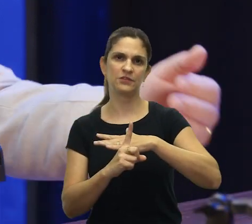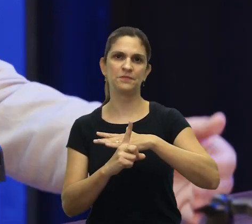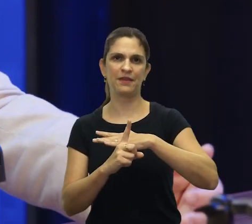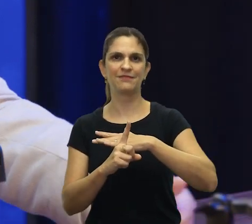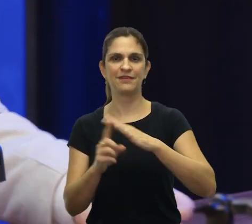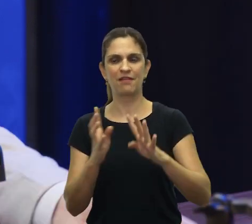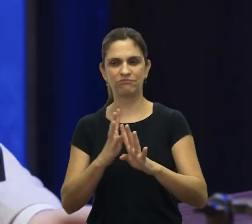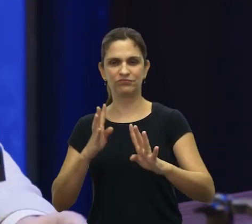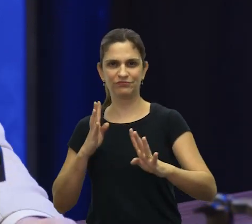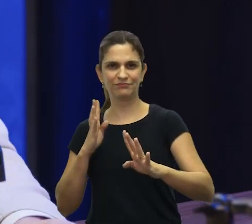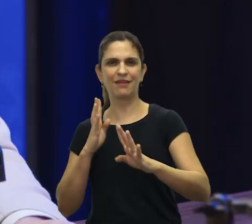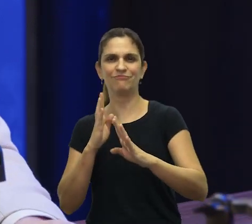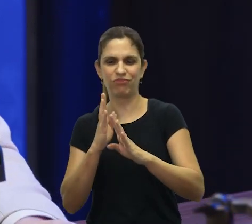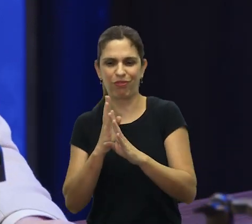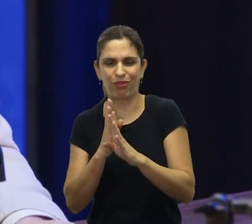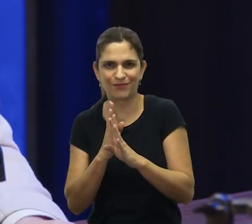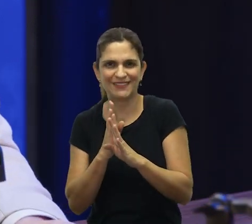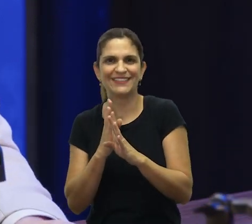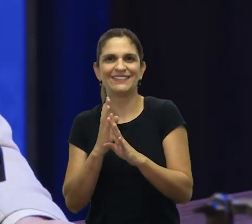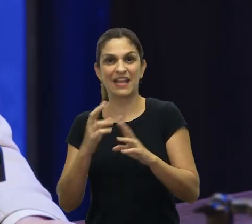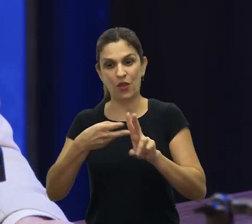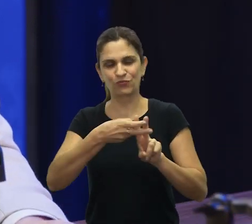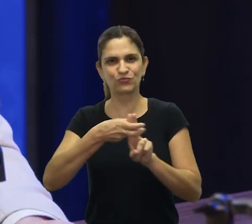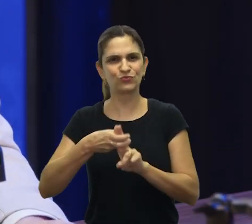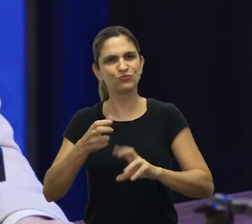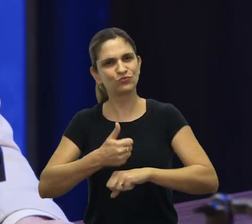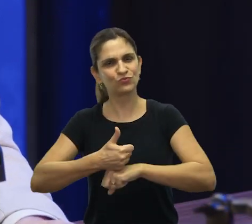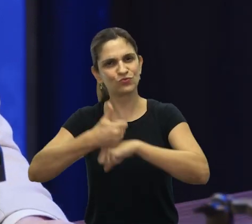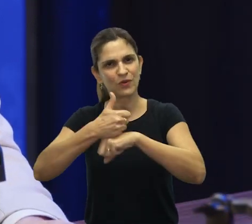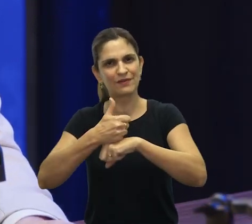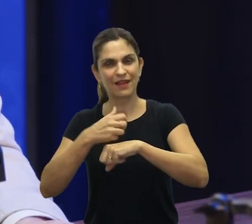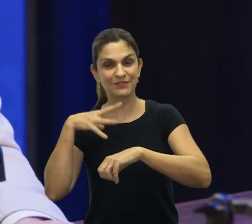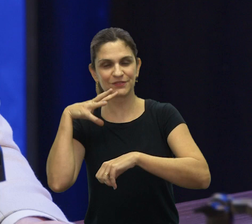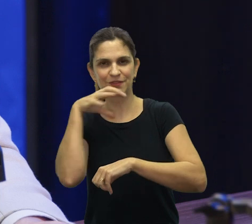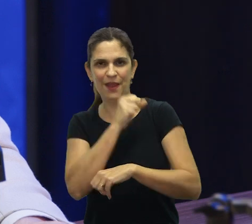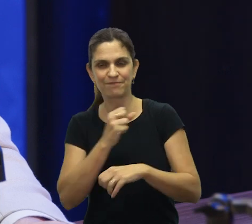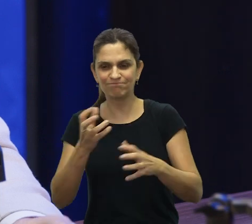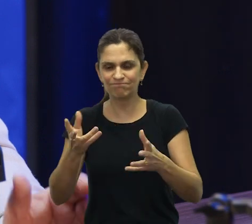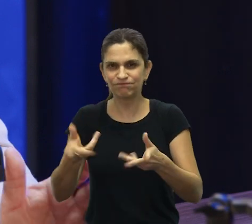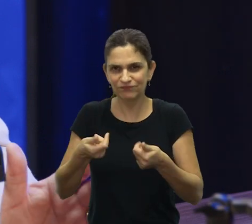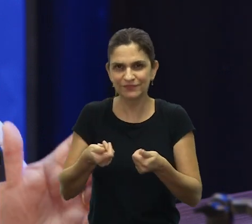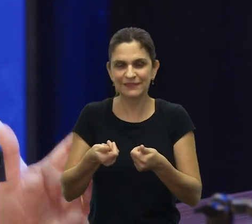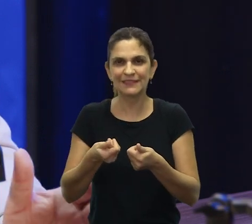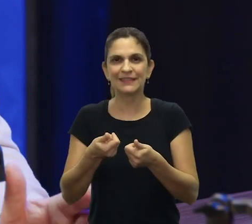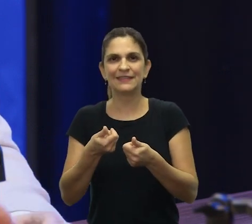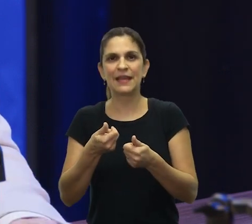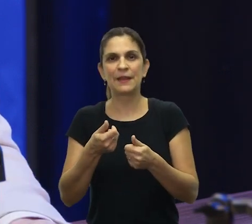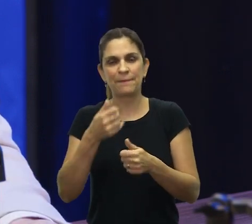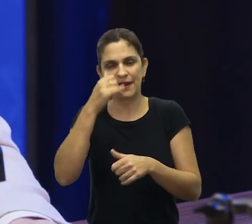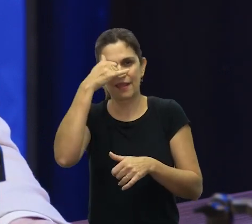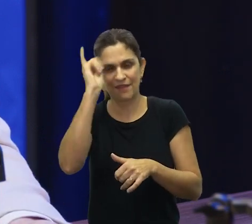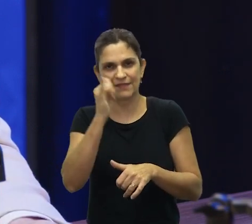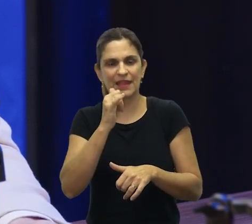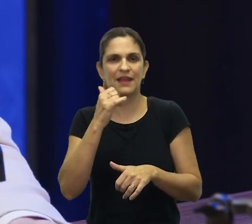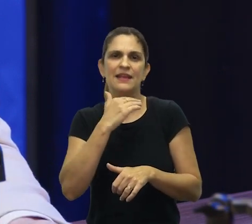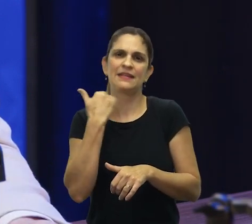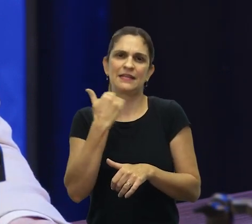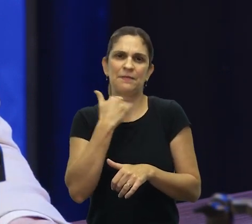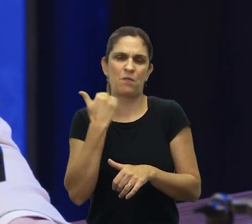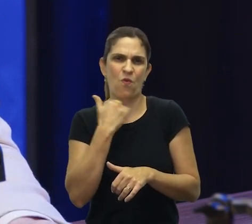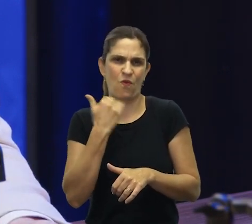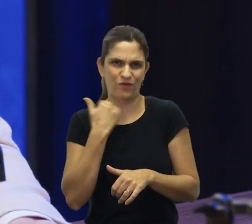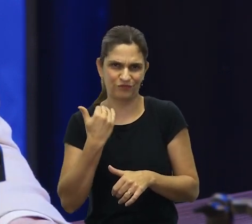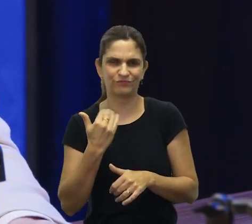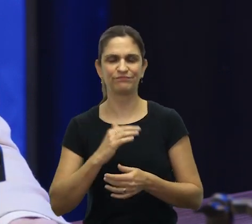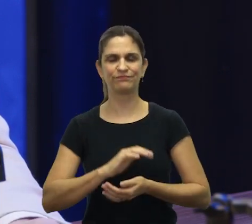E, com isso, a gente consegue ofertar um SUS de qualidade para que as mulheres não morram de câncer de mama por algo